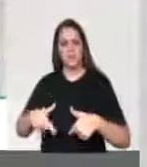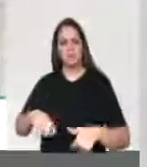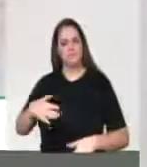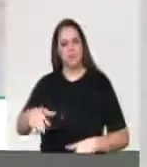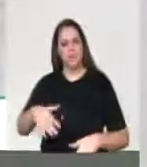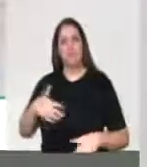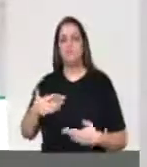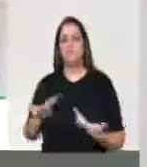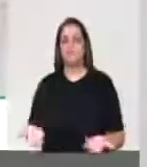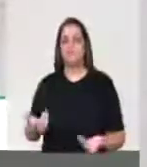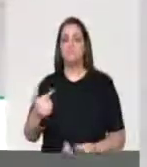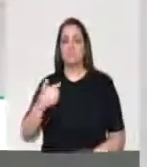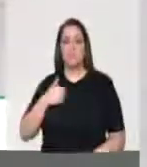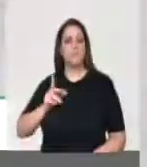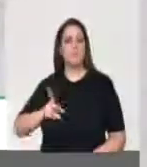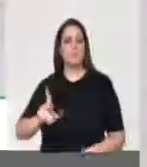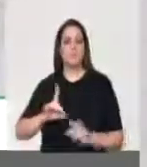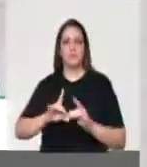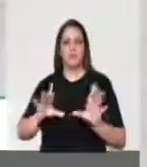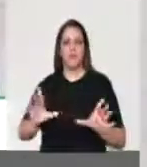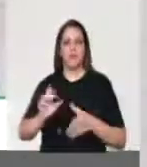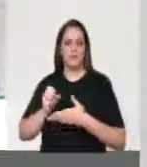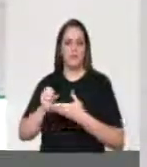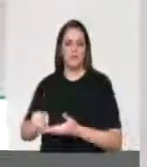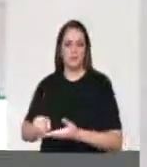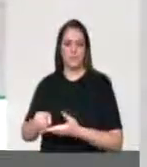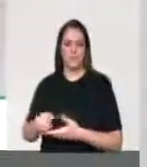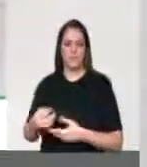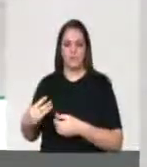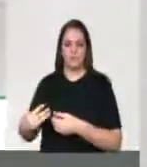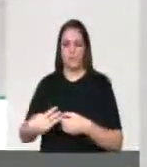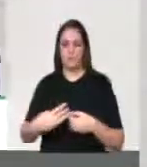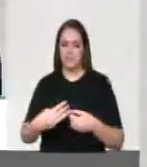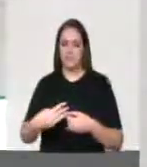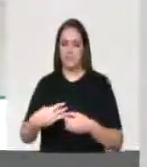sempre me coloco à disposição para auxiliar os municípios na capital federal. Parabéns a todos.